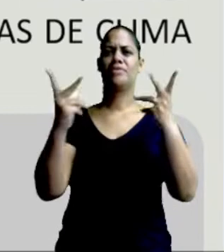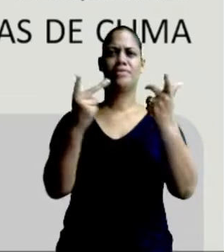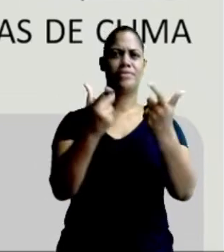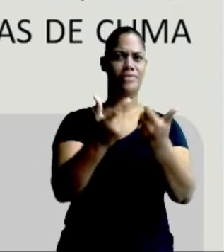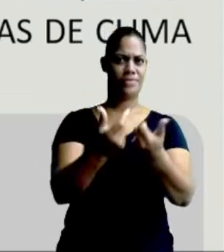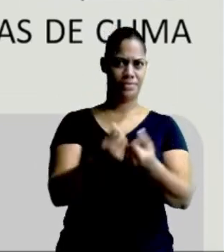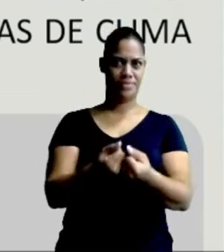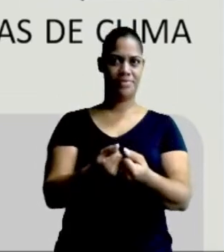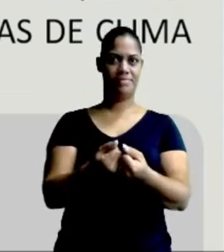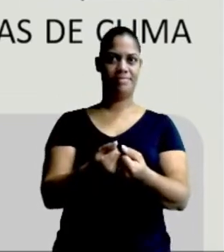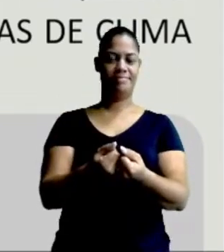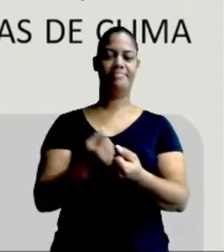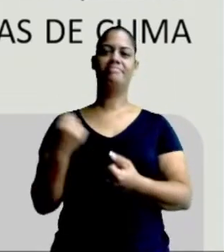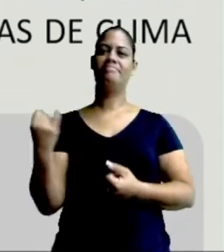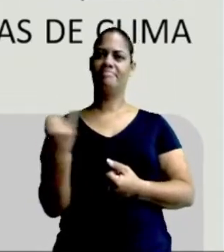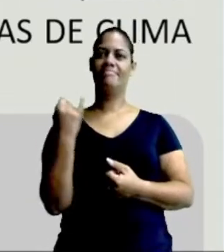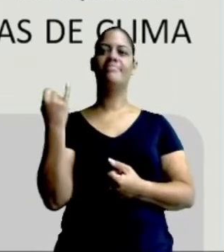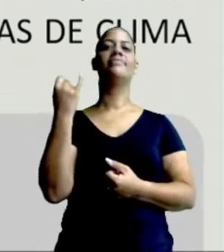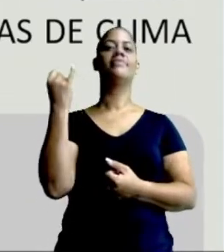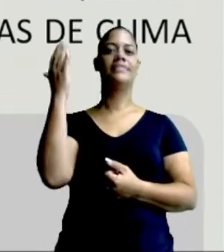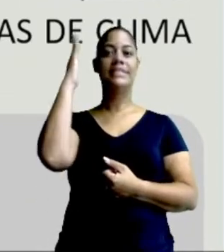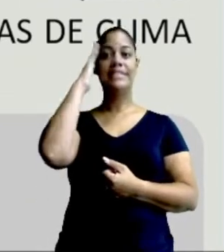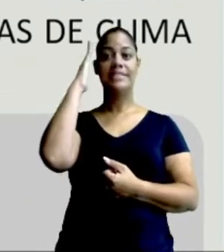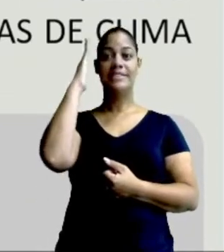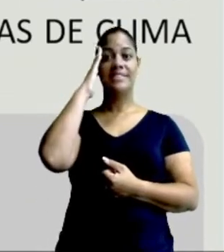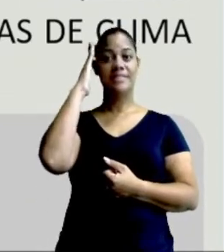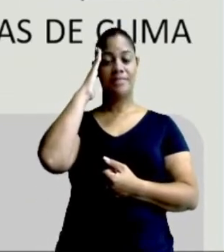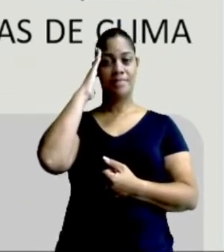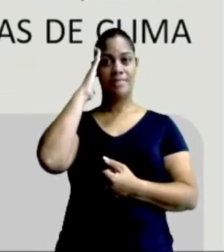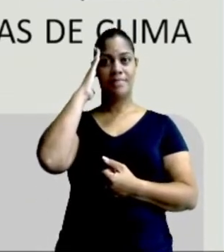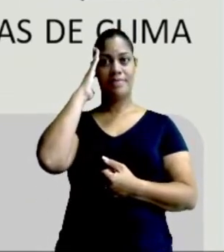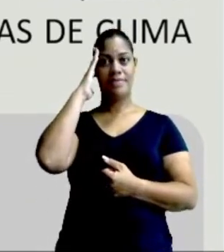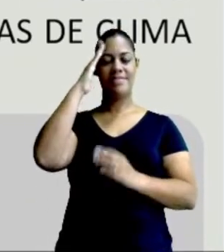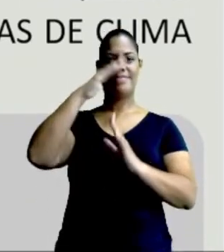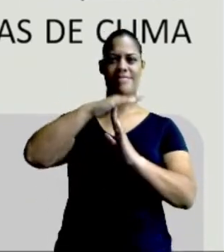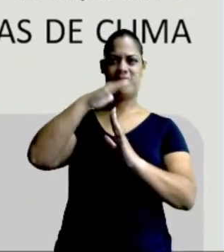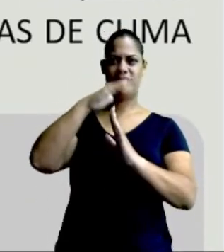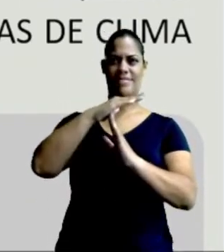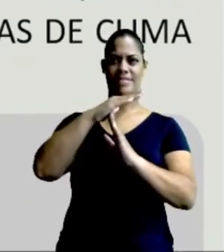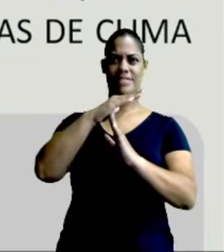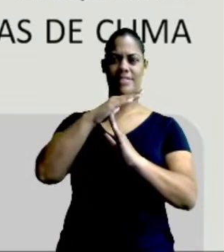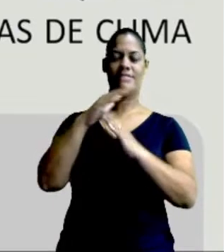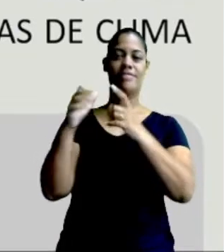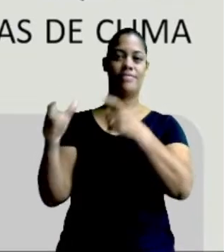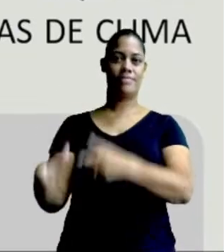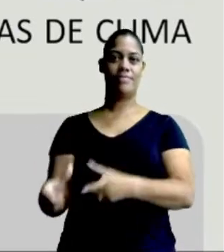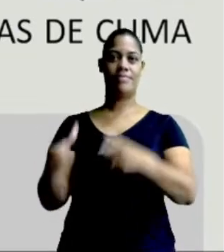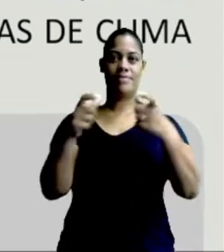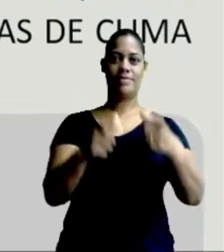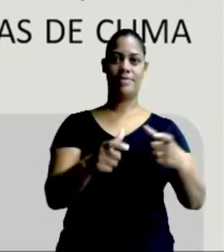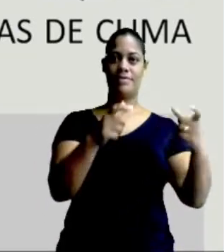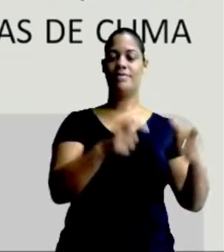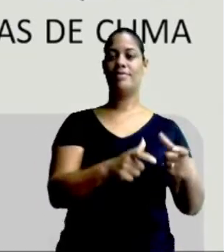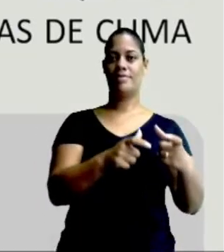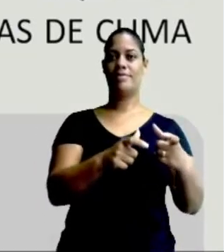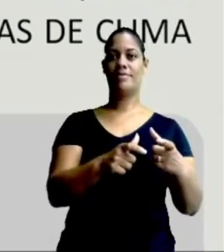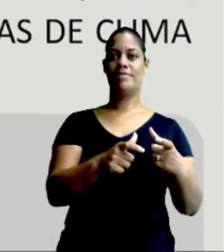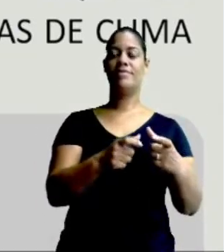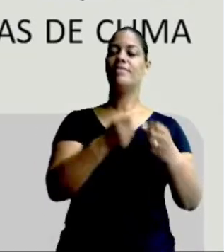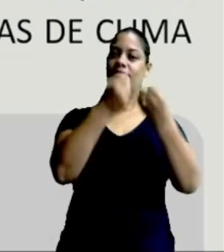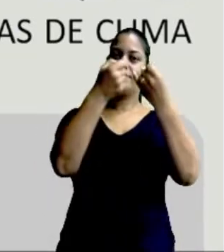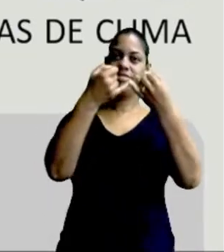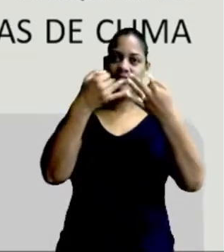são interdependentes e devemos entender que a temperatura e a umidade de uma região influenciam